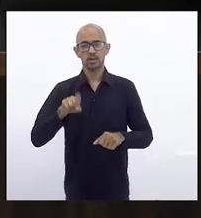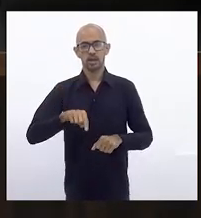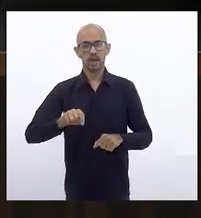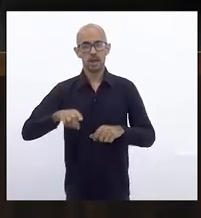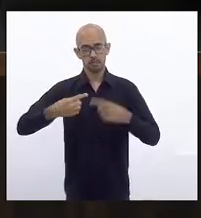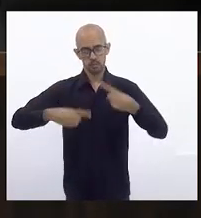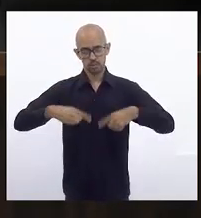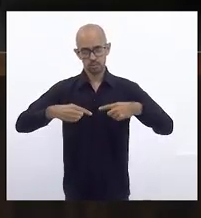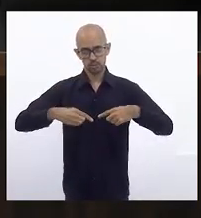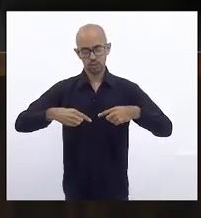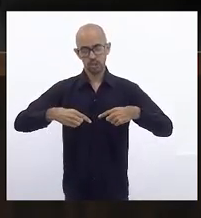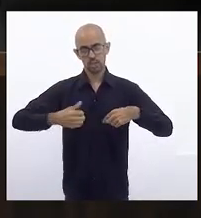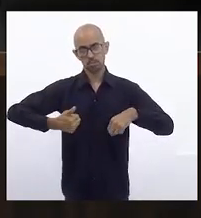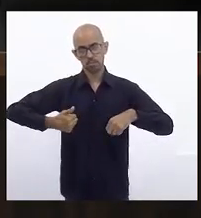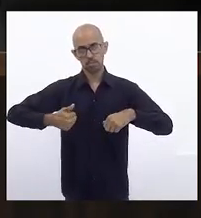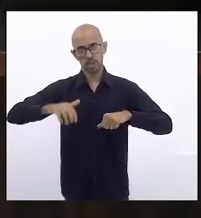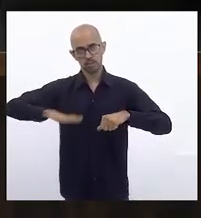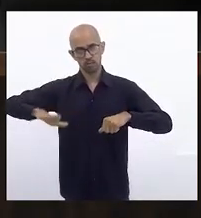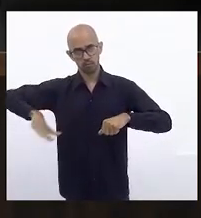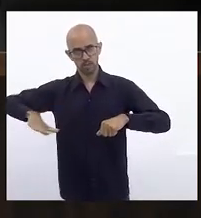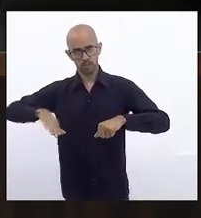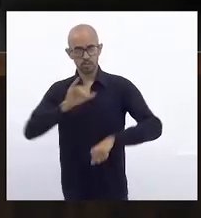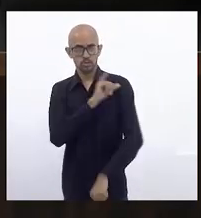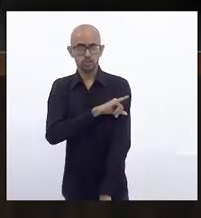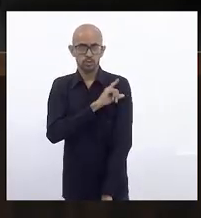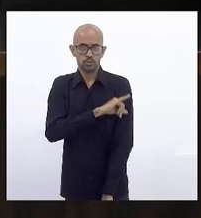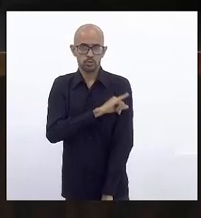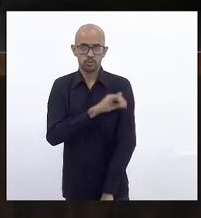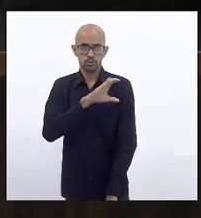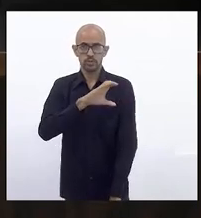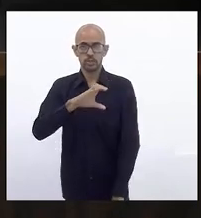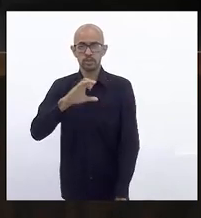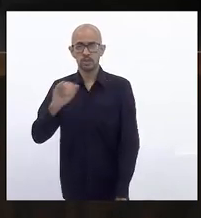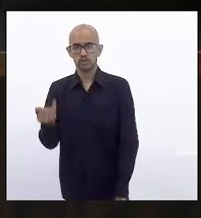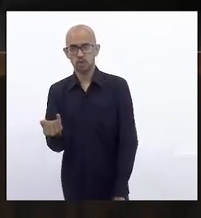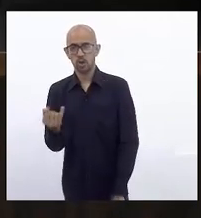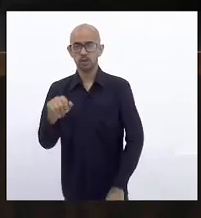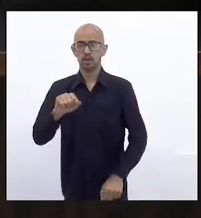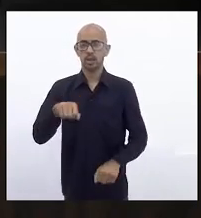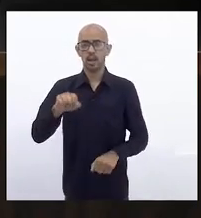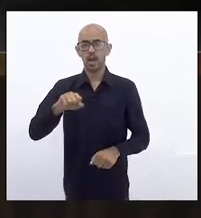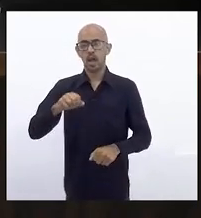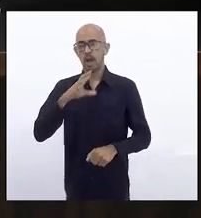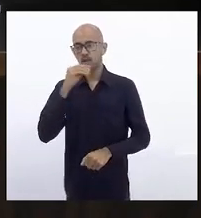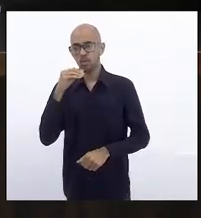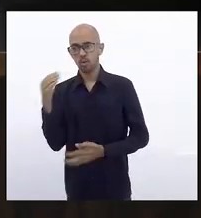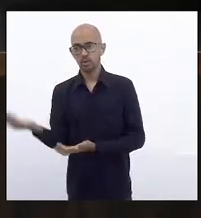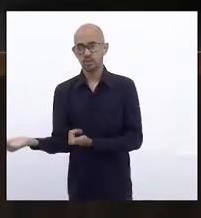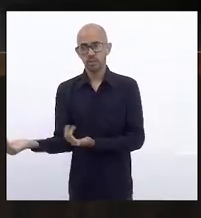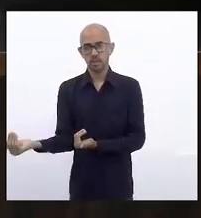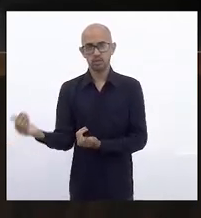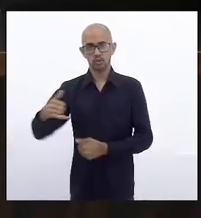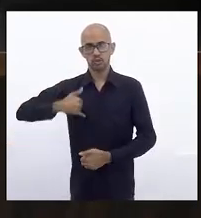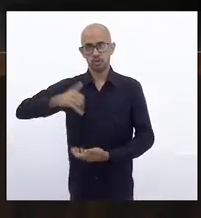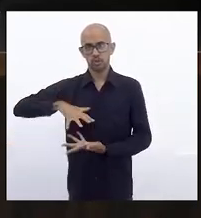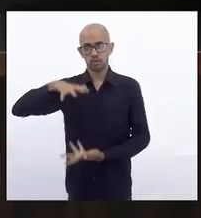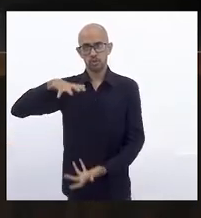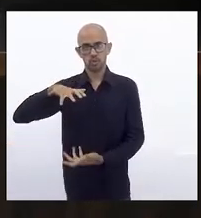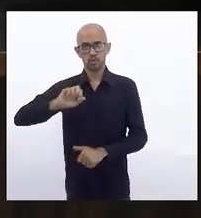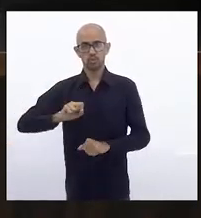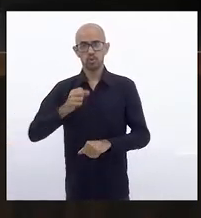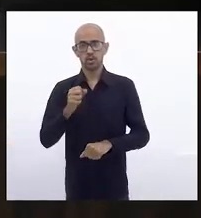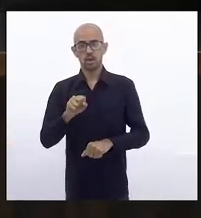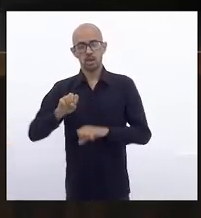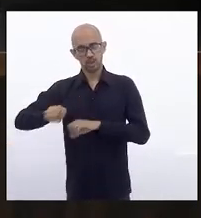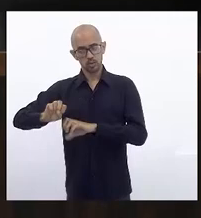Estado do Rio de Janeiro. Pendente de pareceres das comissões de Constituição, Justiça, Assuntos da Criança e do Adolescente e do Idoso, Educação, Segurança Alimentar, Saúde e Assuntos